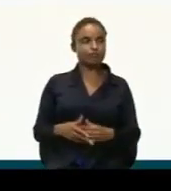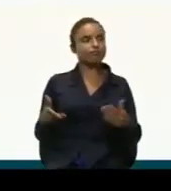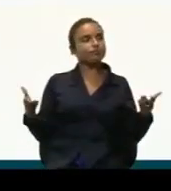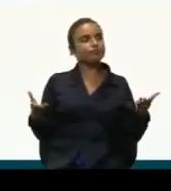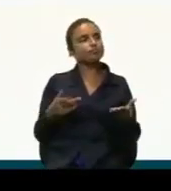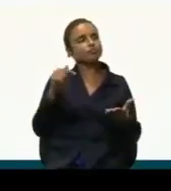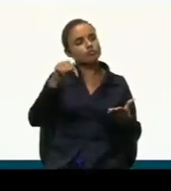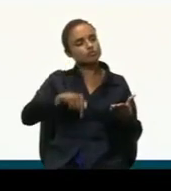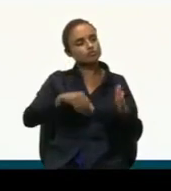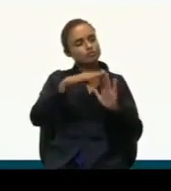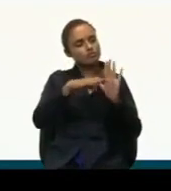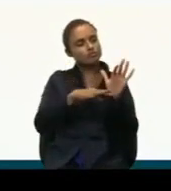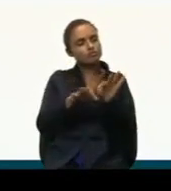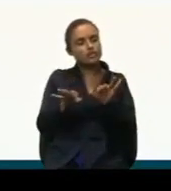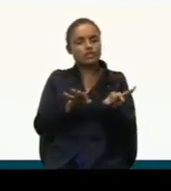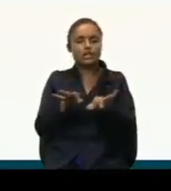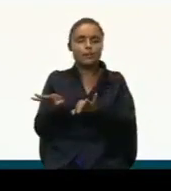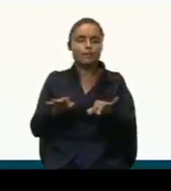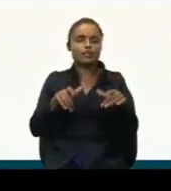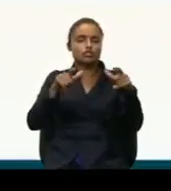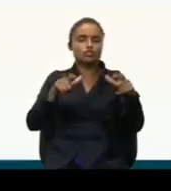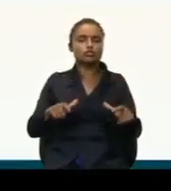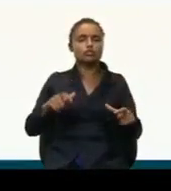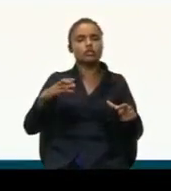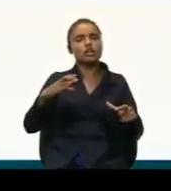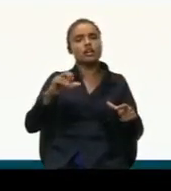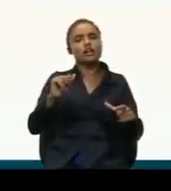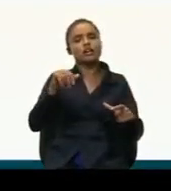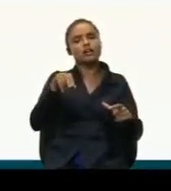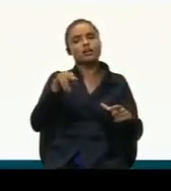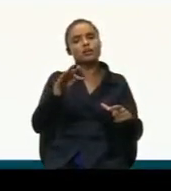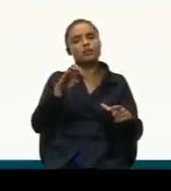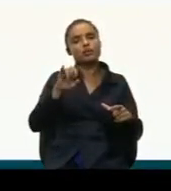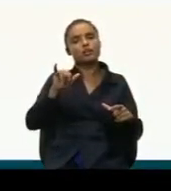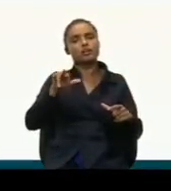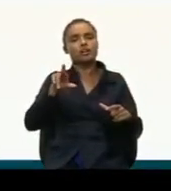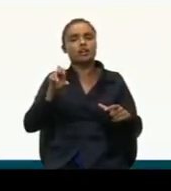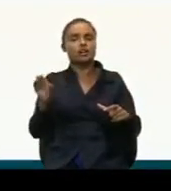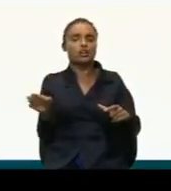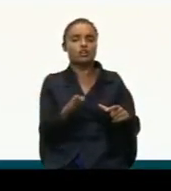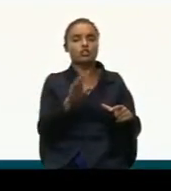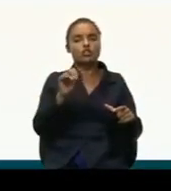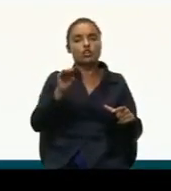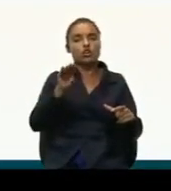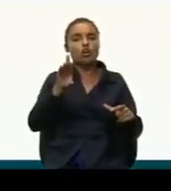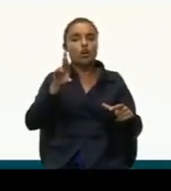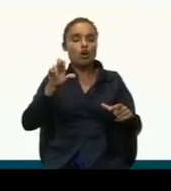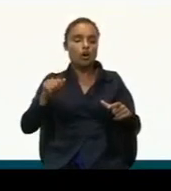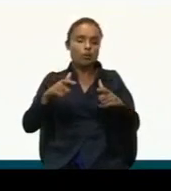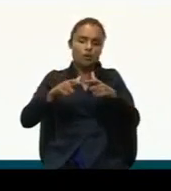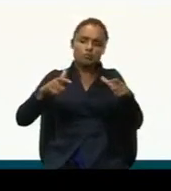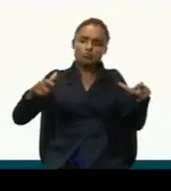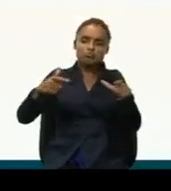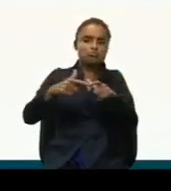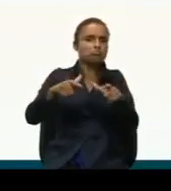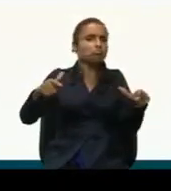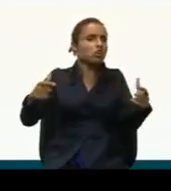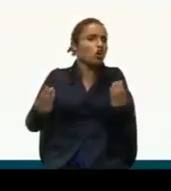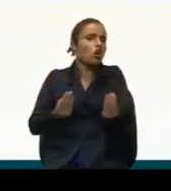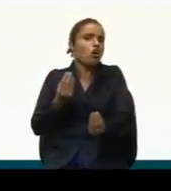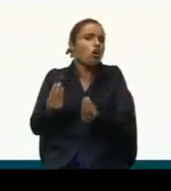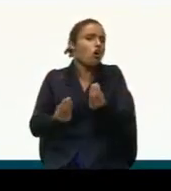canteiro de obras. A gente vai estar falando principalmente do dimensionamento do canteiro de obras,